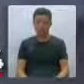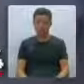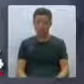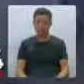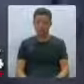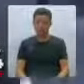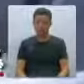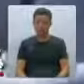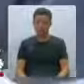V